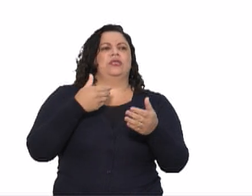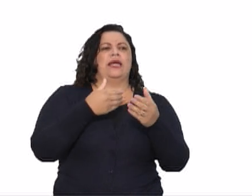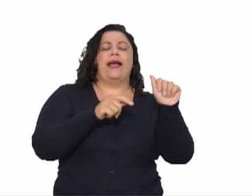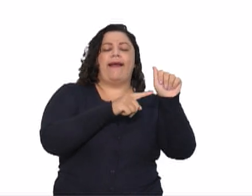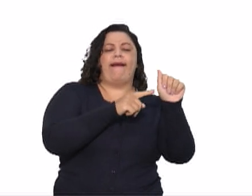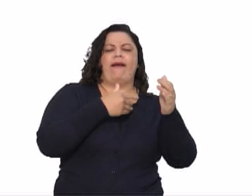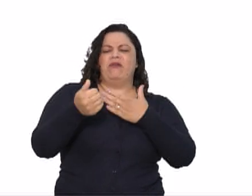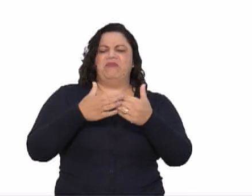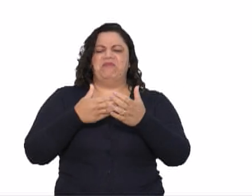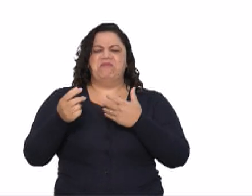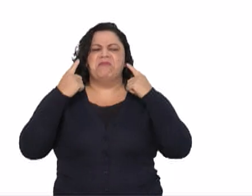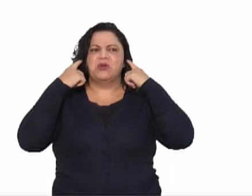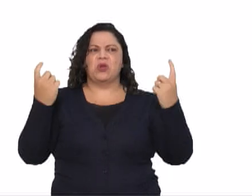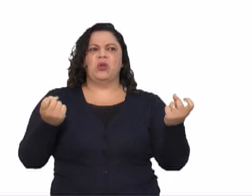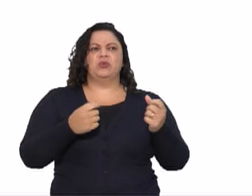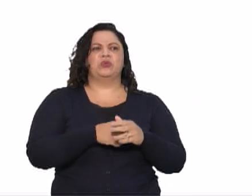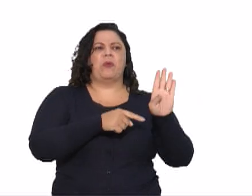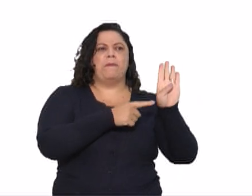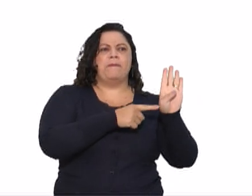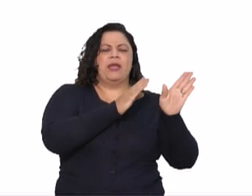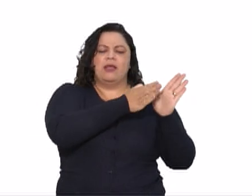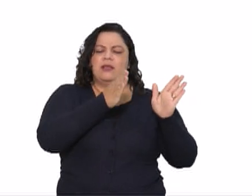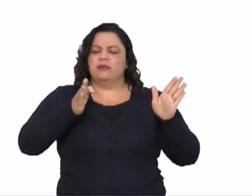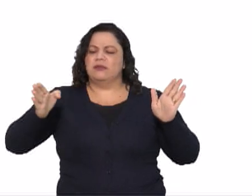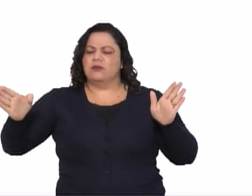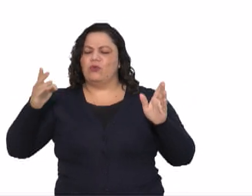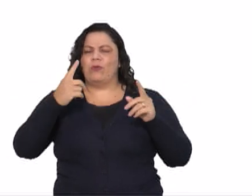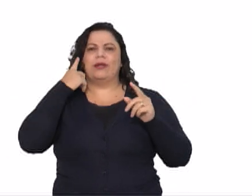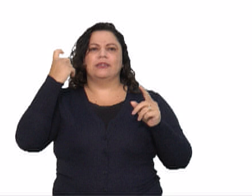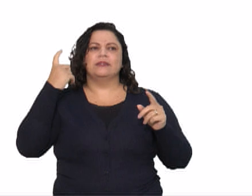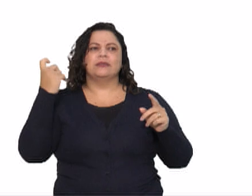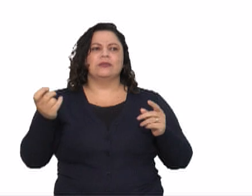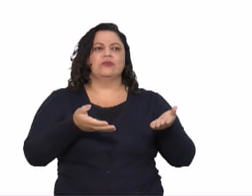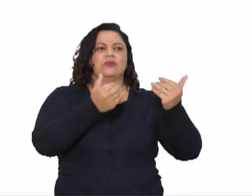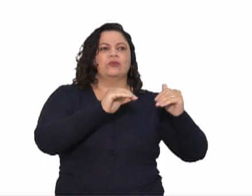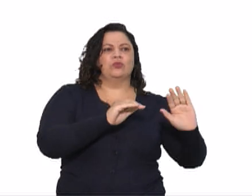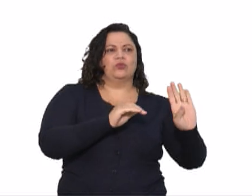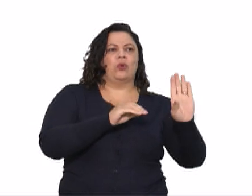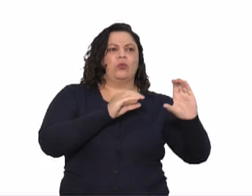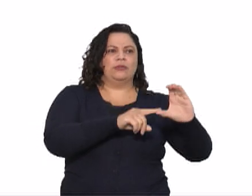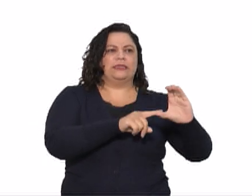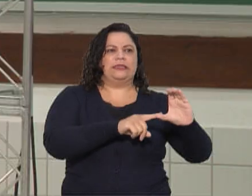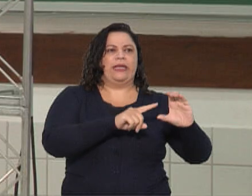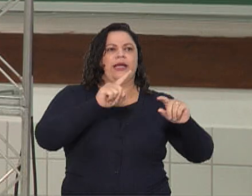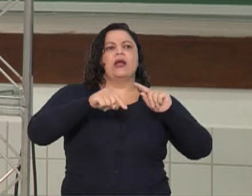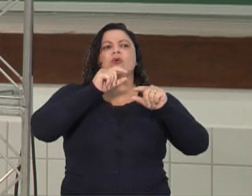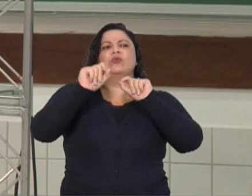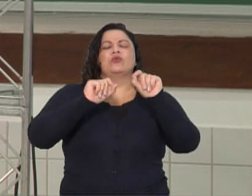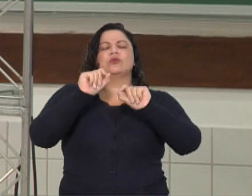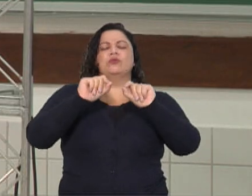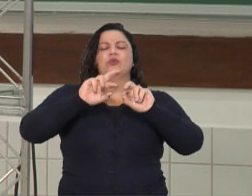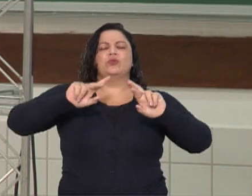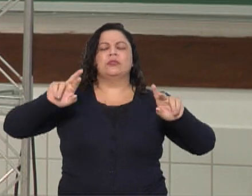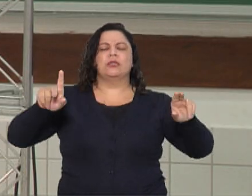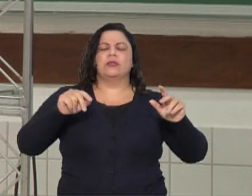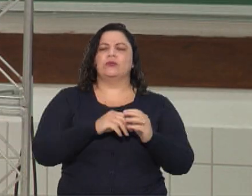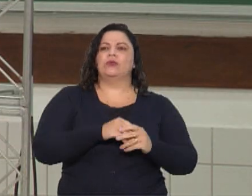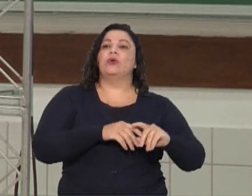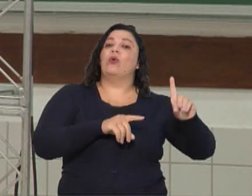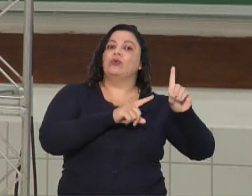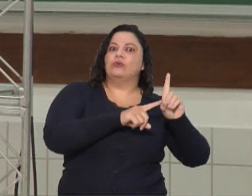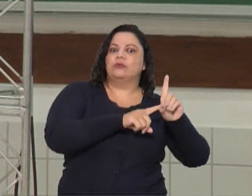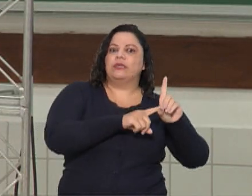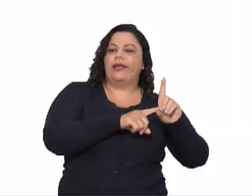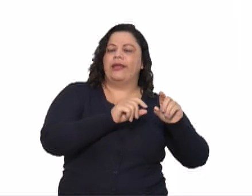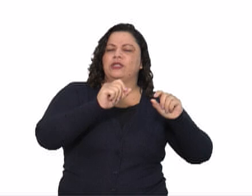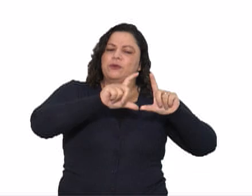diferentes? C, uma sucessão de sons simultâneos? D, som de maior amplitude? Vamos ver qual que é a resposta certa. É a